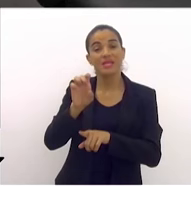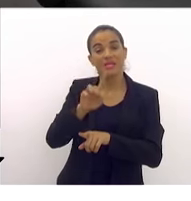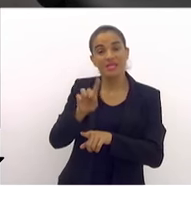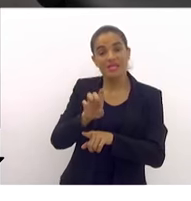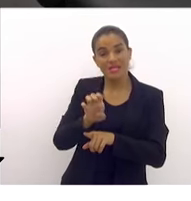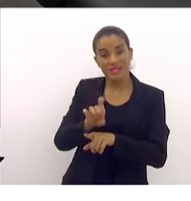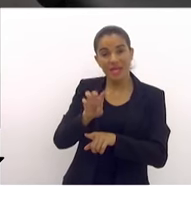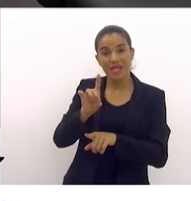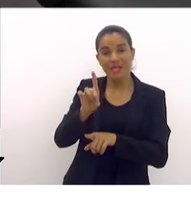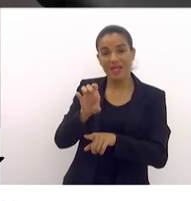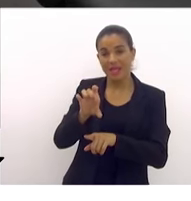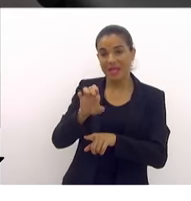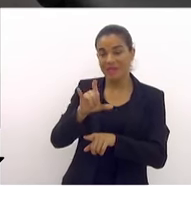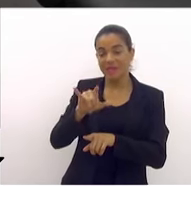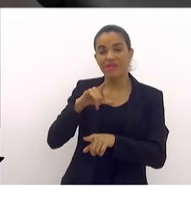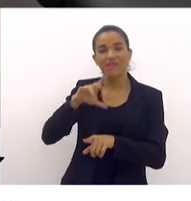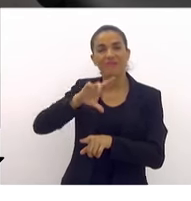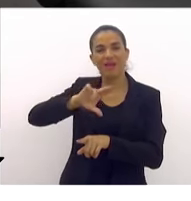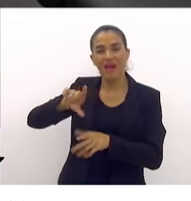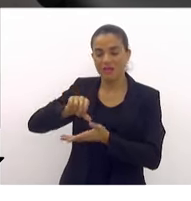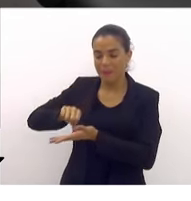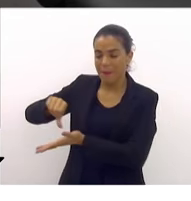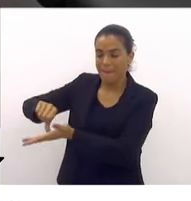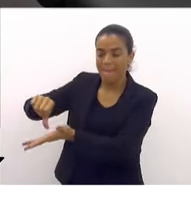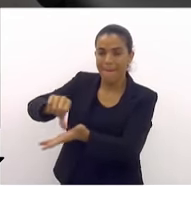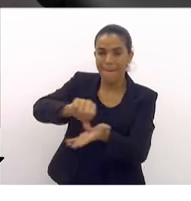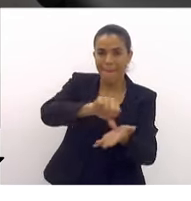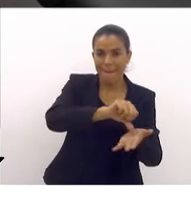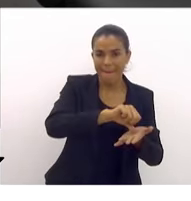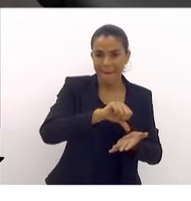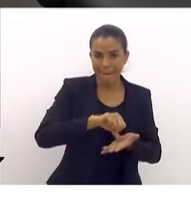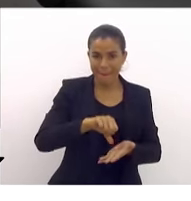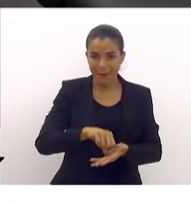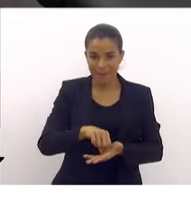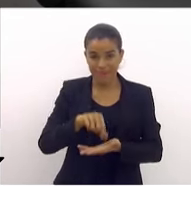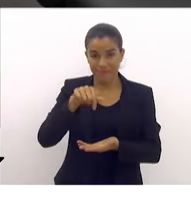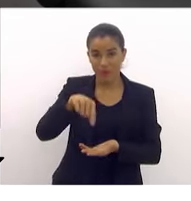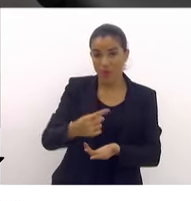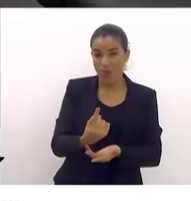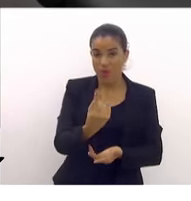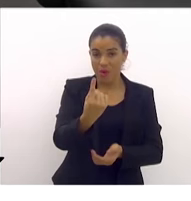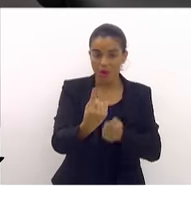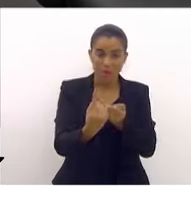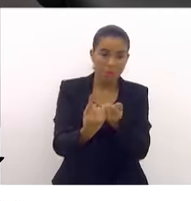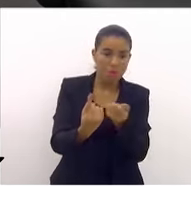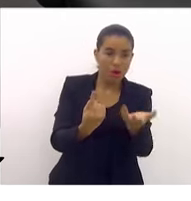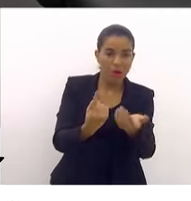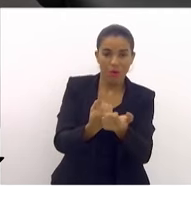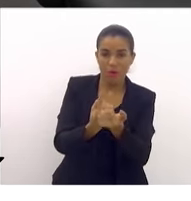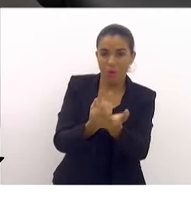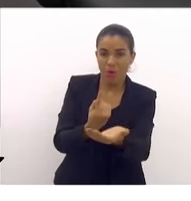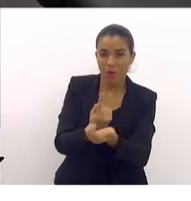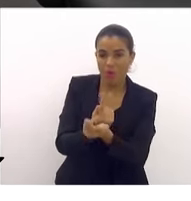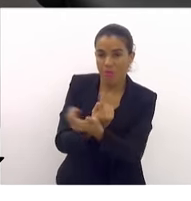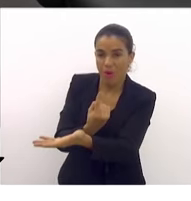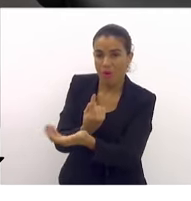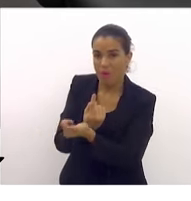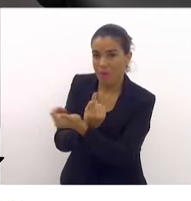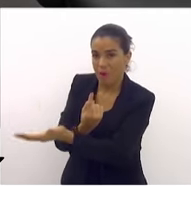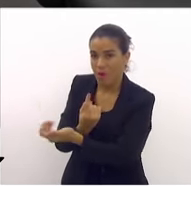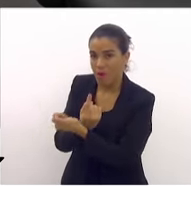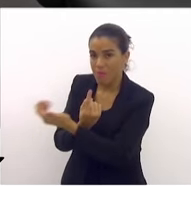de entrega. Quem abastece os pontos de entrega é a Ambev, para que ele fique mais perto